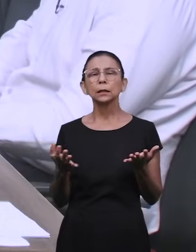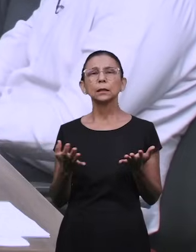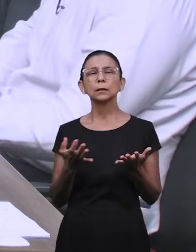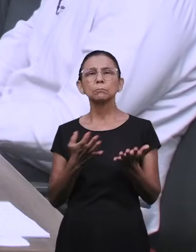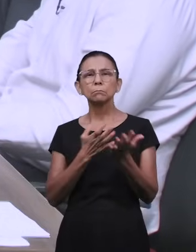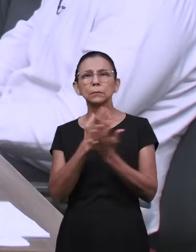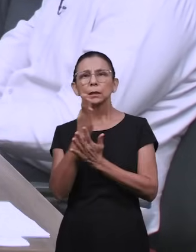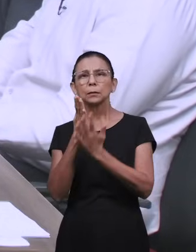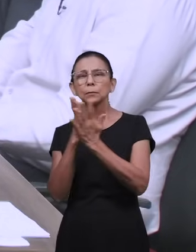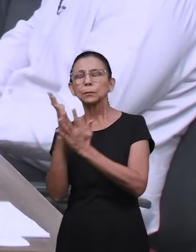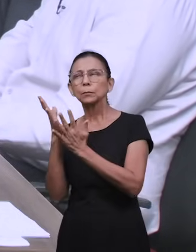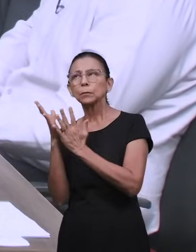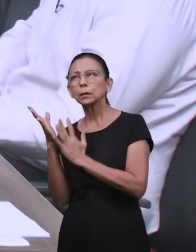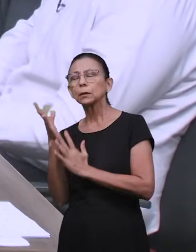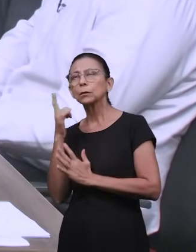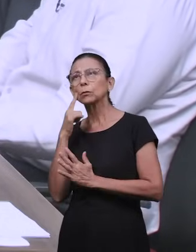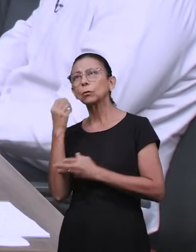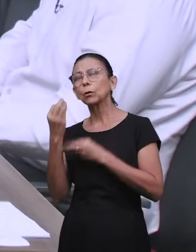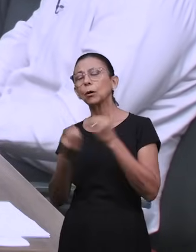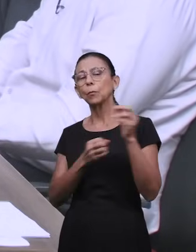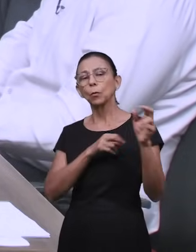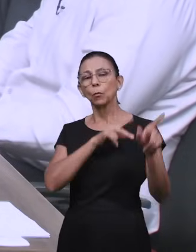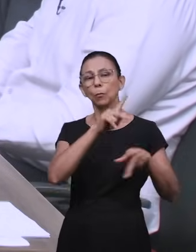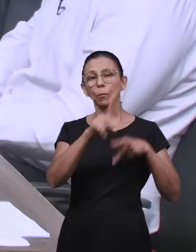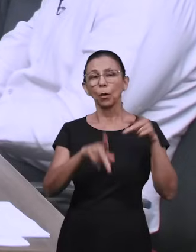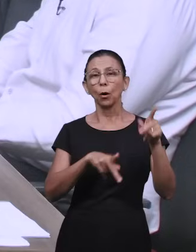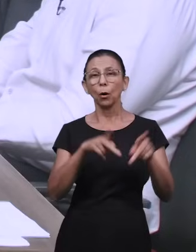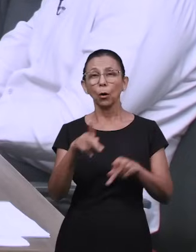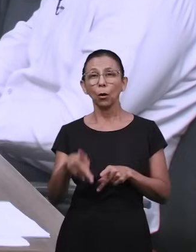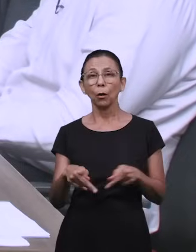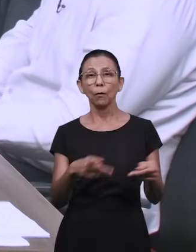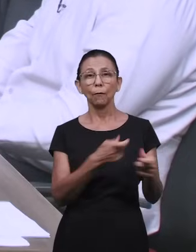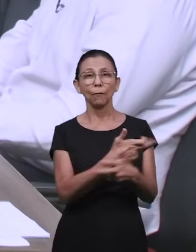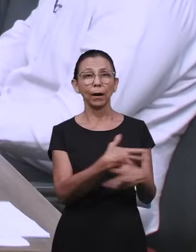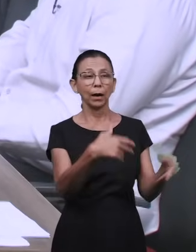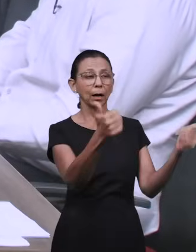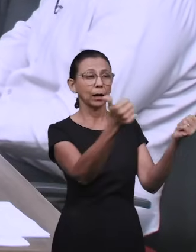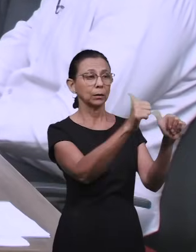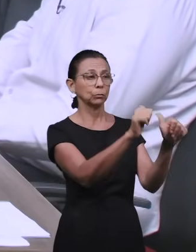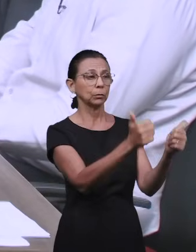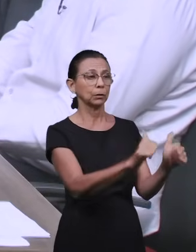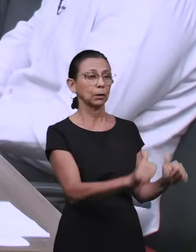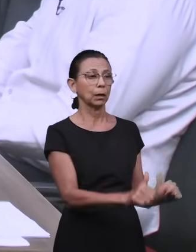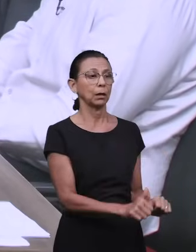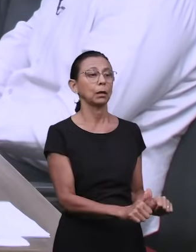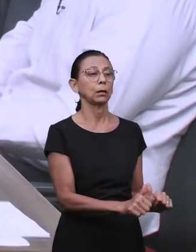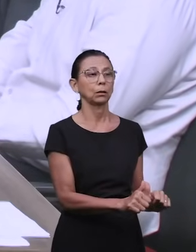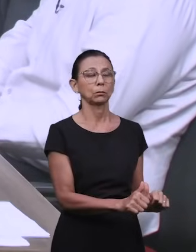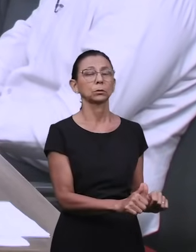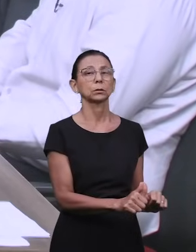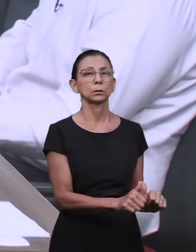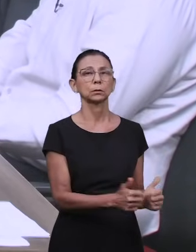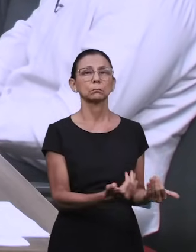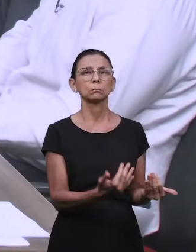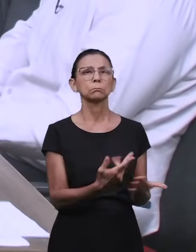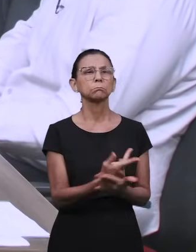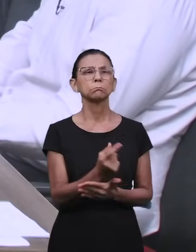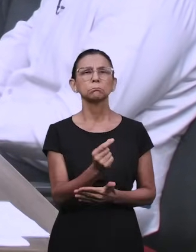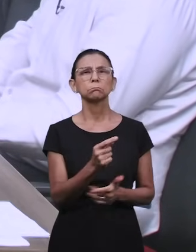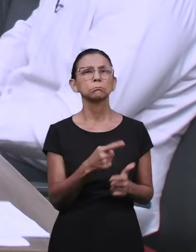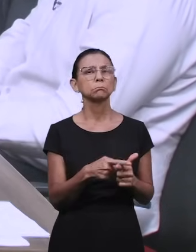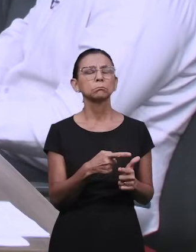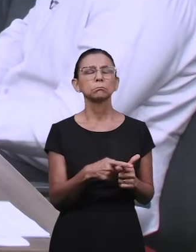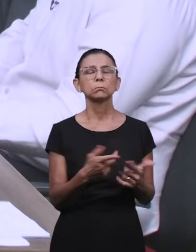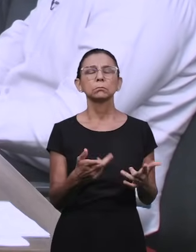historicamente, os povos, né? Eles muitas vezes ali cultuavam a muitos deuses, né? Como que isso se sucedeu ao longo do